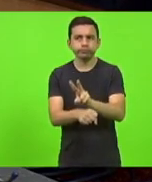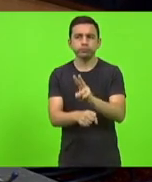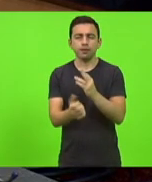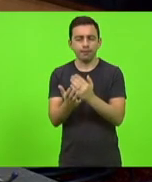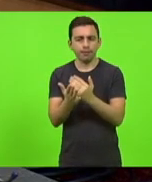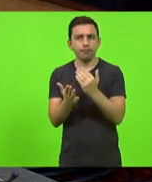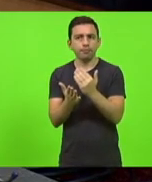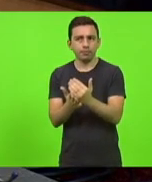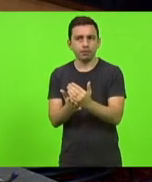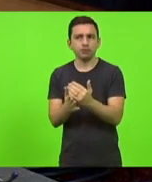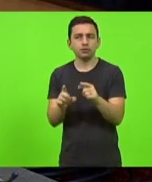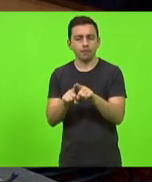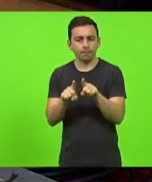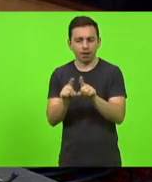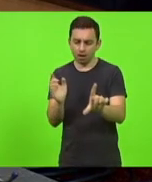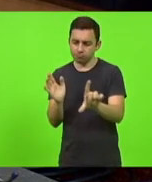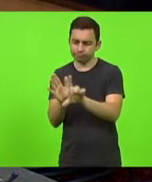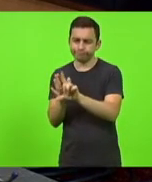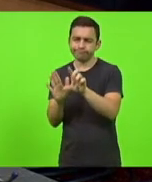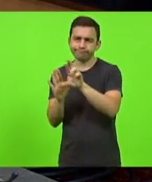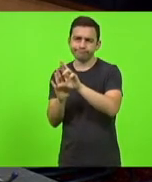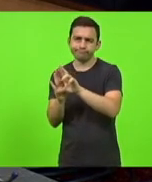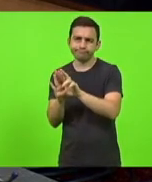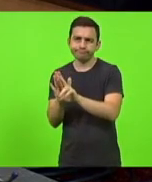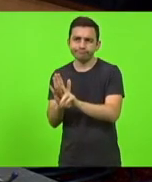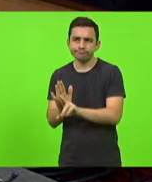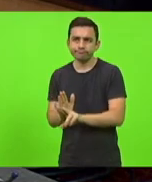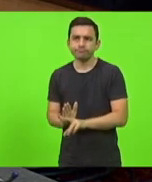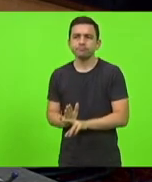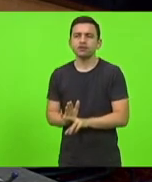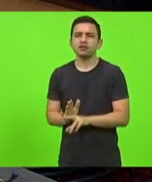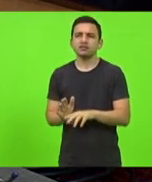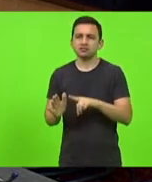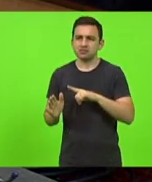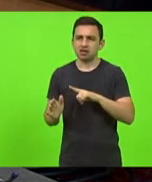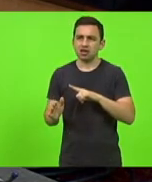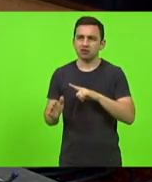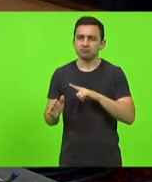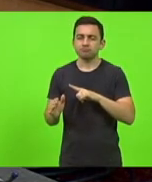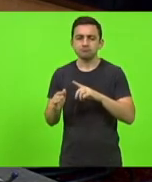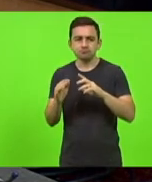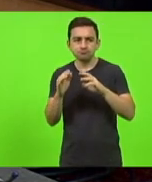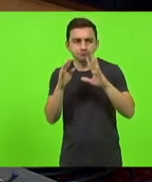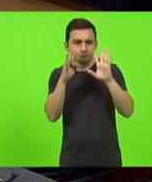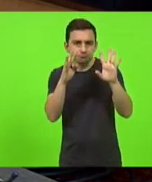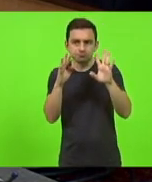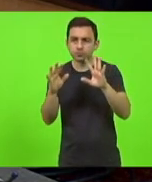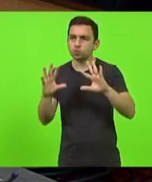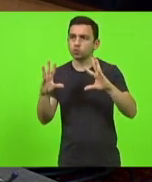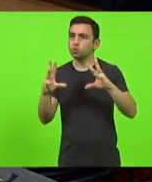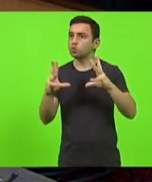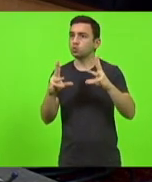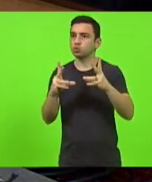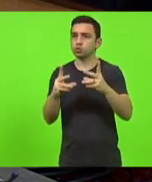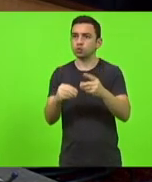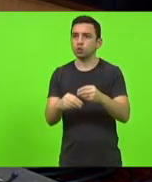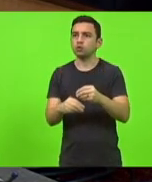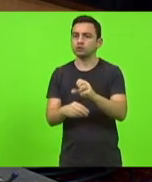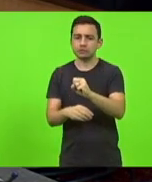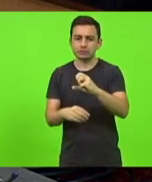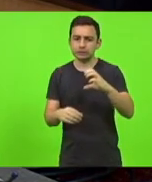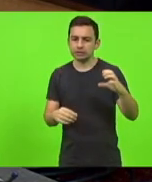Segundo, na nossa legislação, uma legislação construída ouvindo praticamente todo o Estado em 7